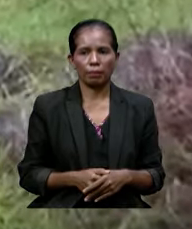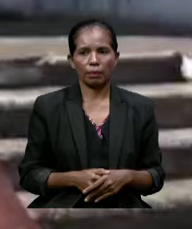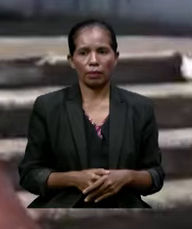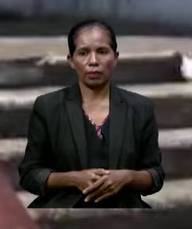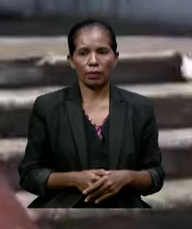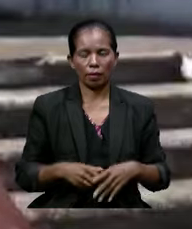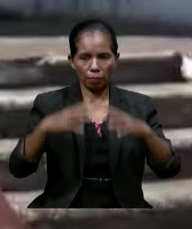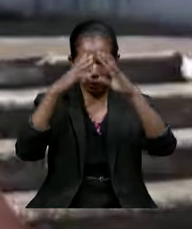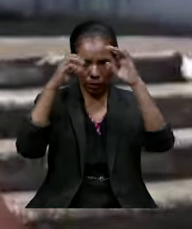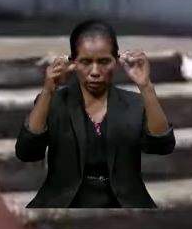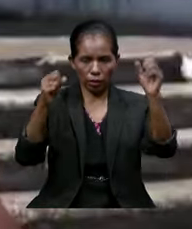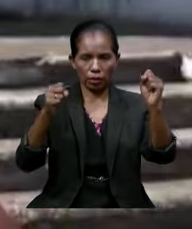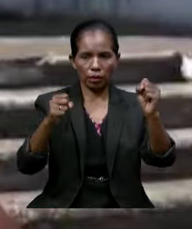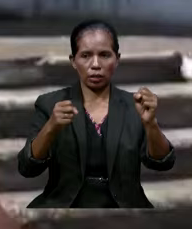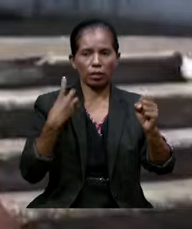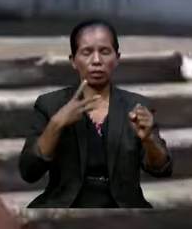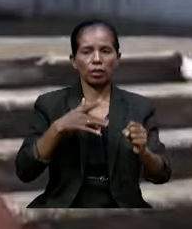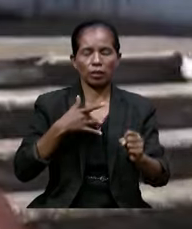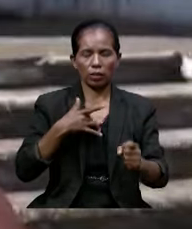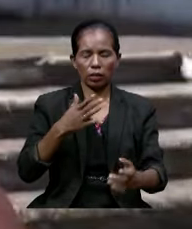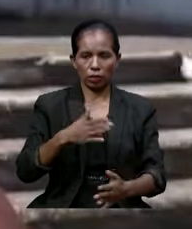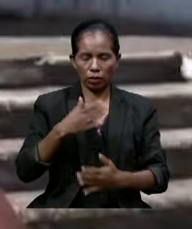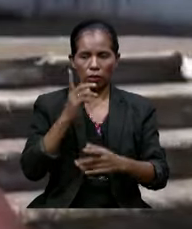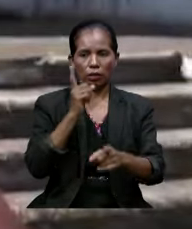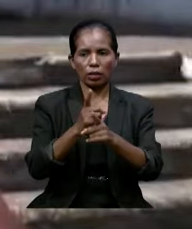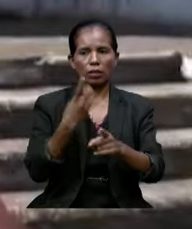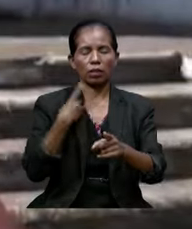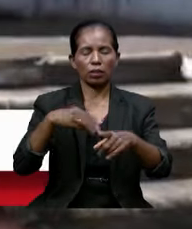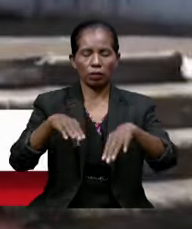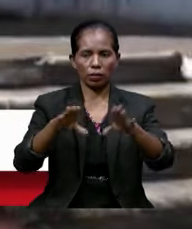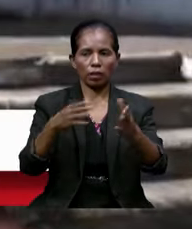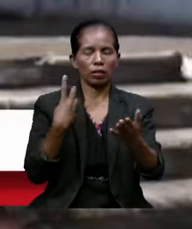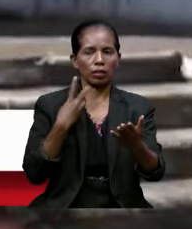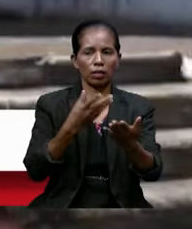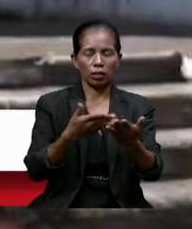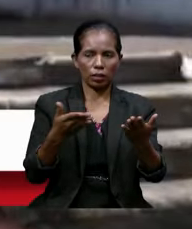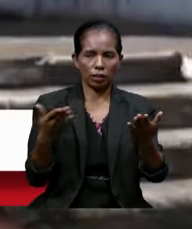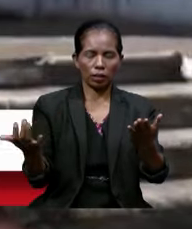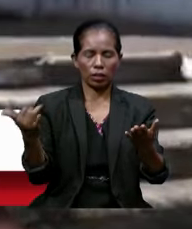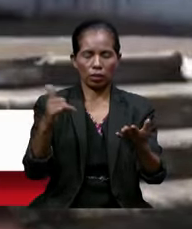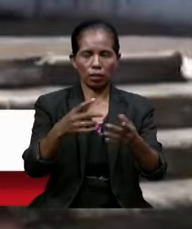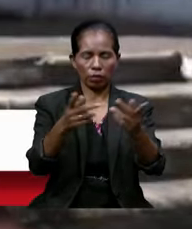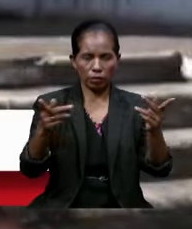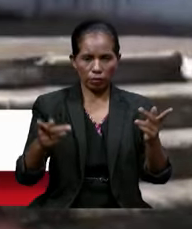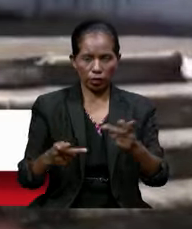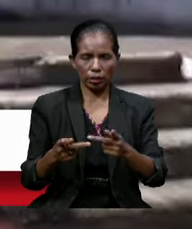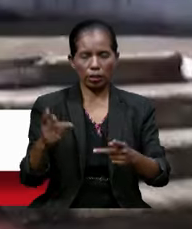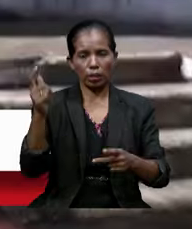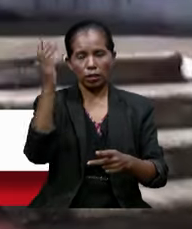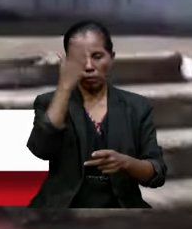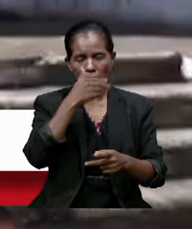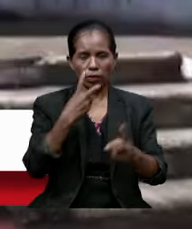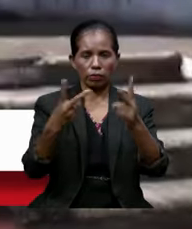A presidente da República nem ita aprecia teves que ataca ita fã ita nem beleza ita nem sítios turísticos ita nem beleza turismo